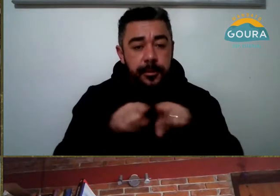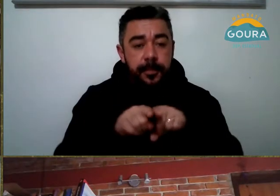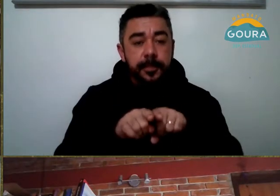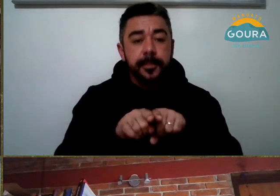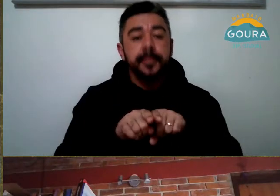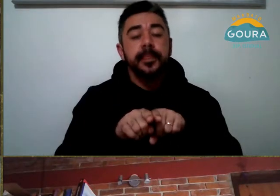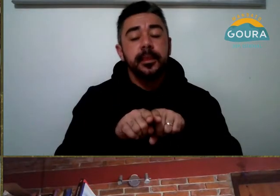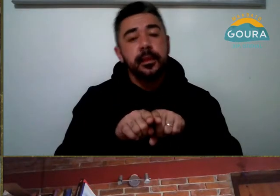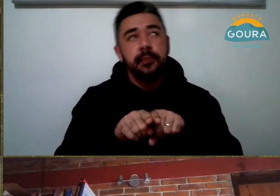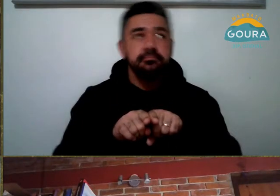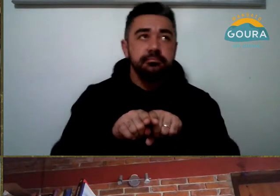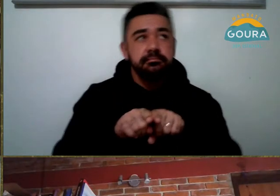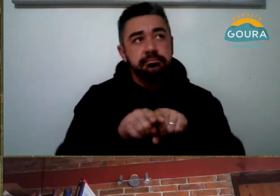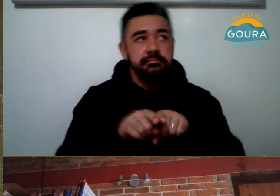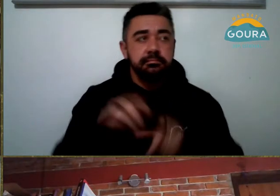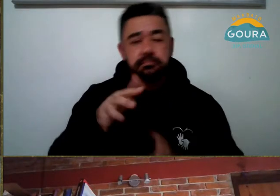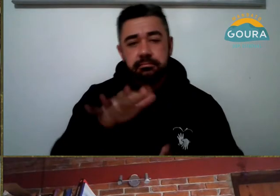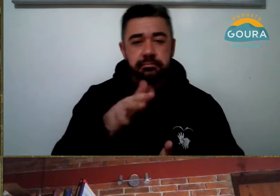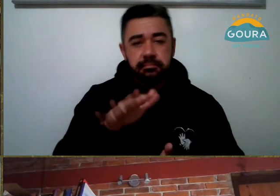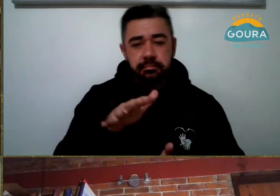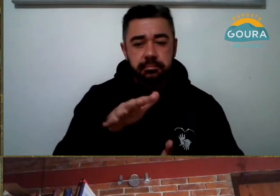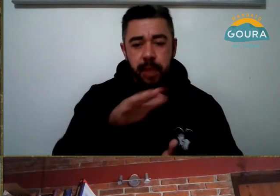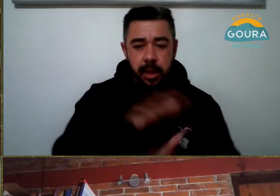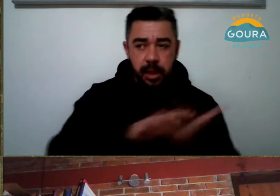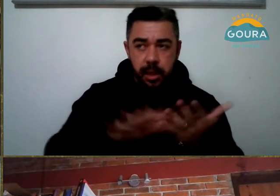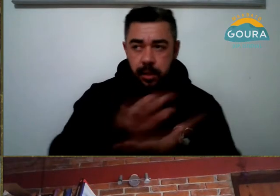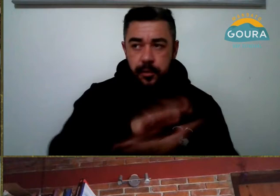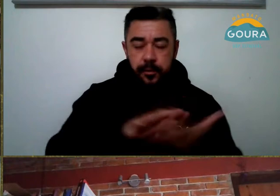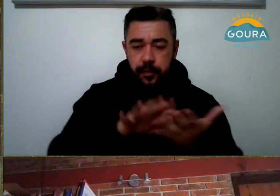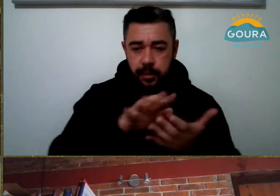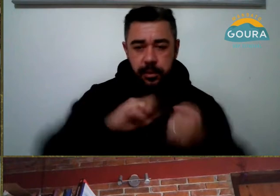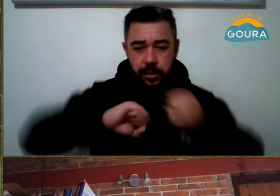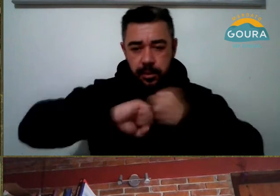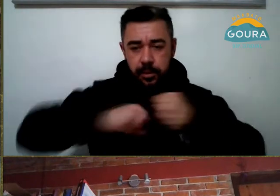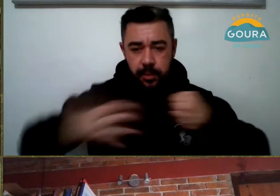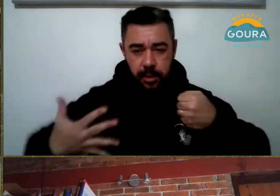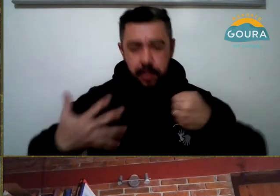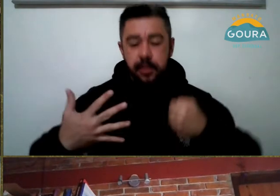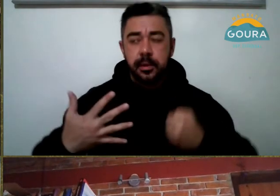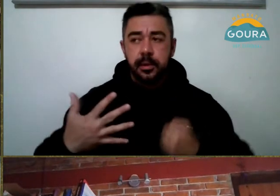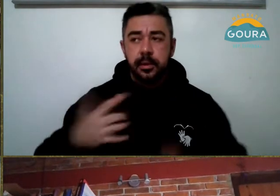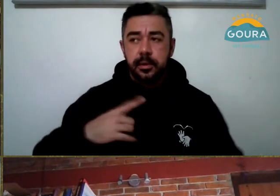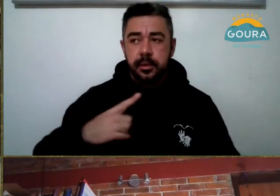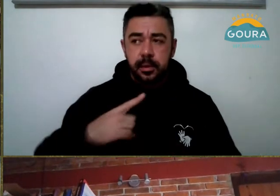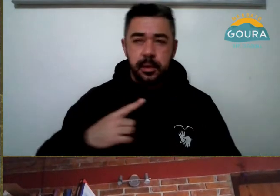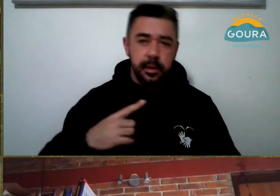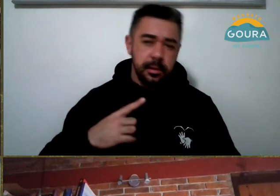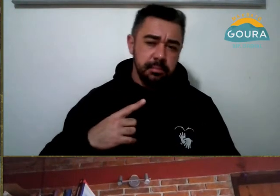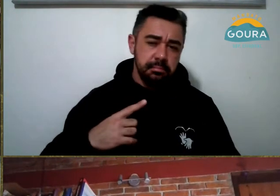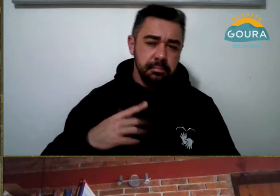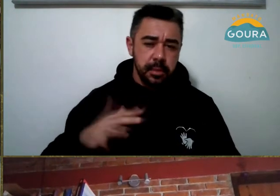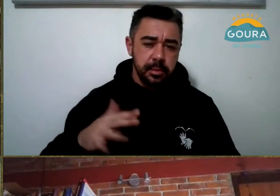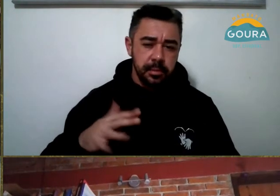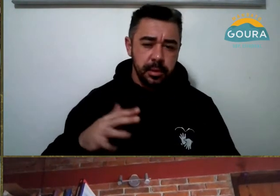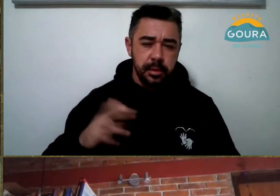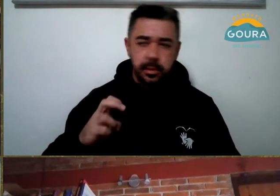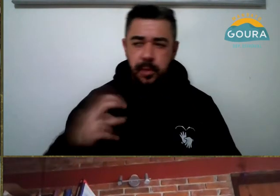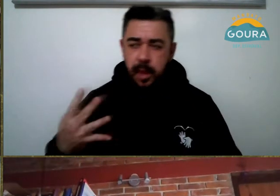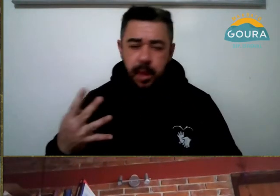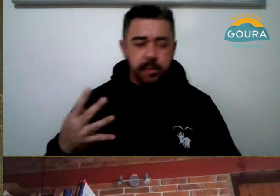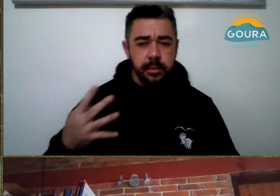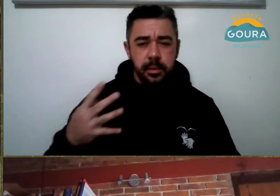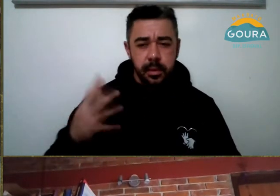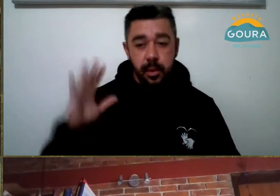diria que na sequência da Revolução Democrática de 74, há uma enorme mudança na sociedade